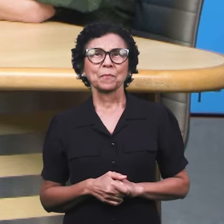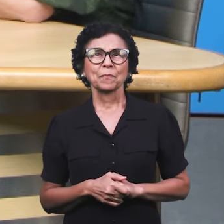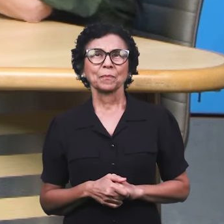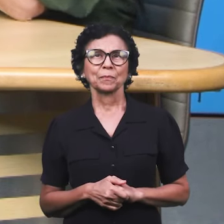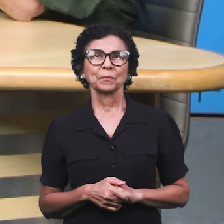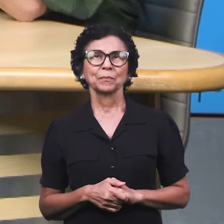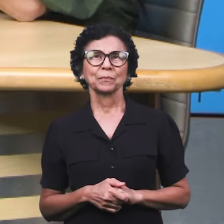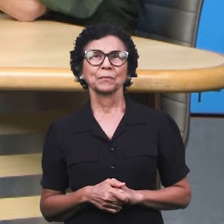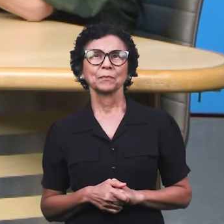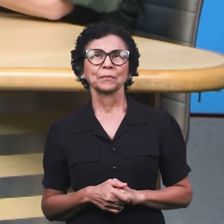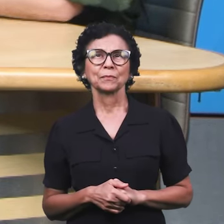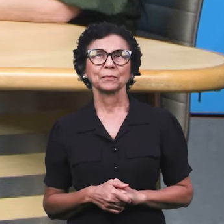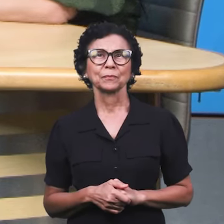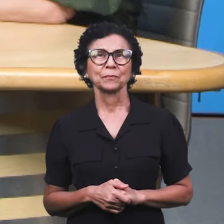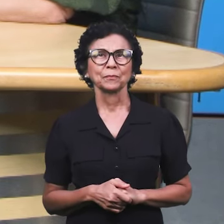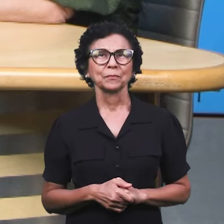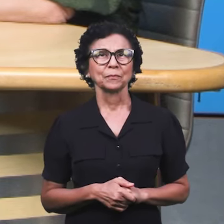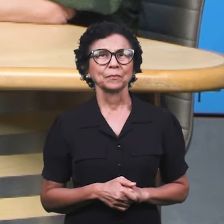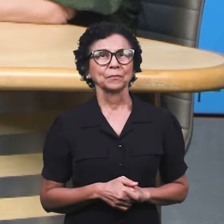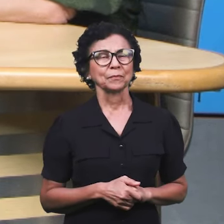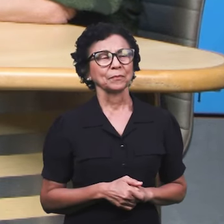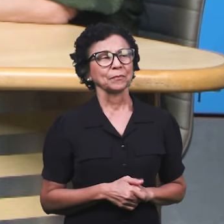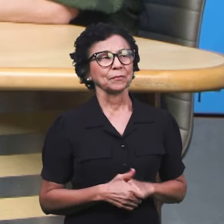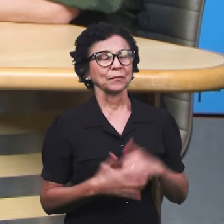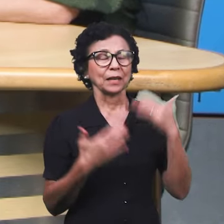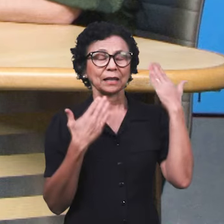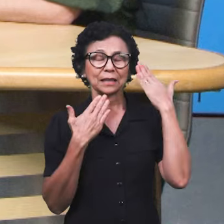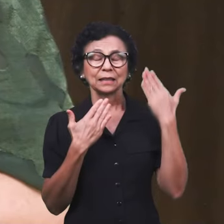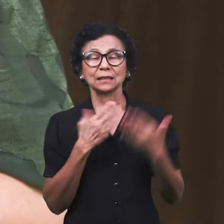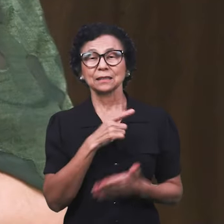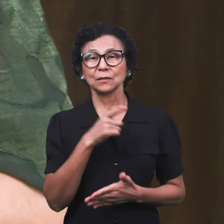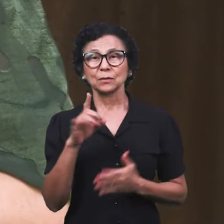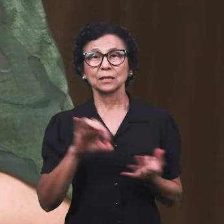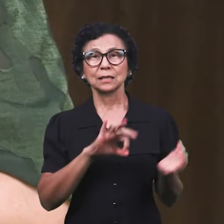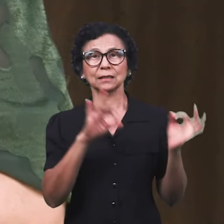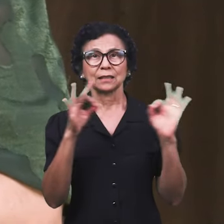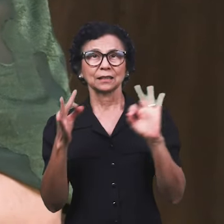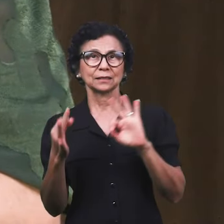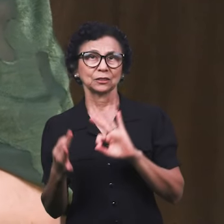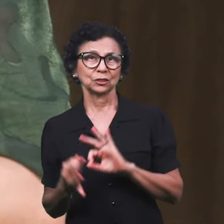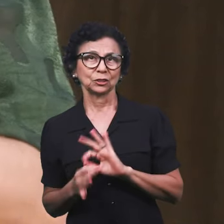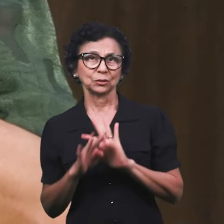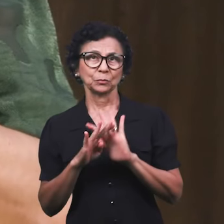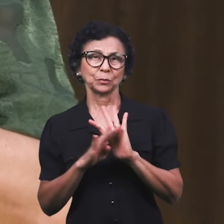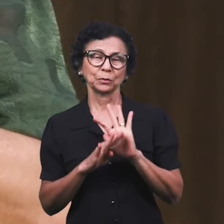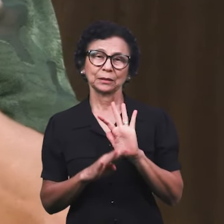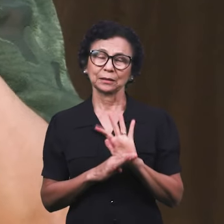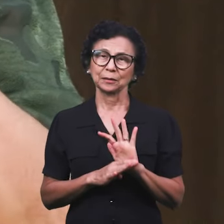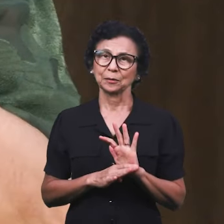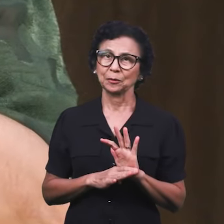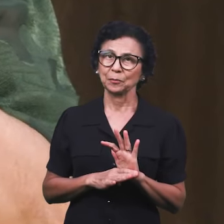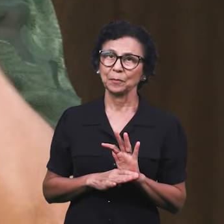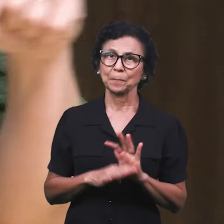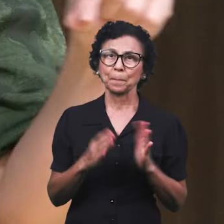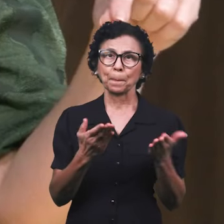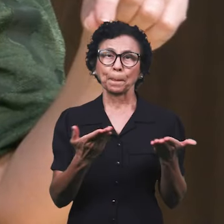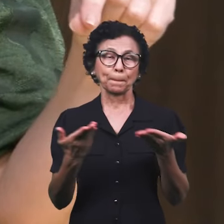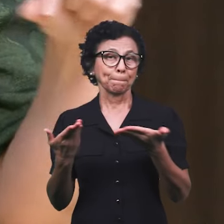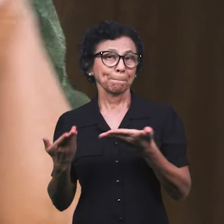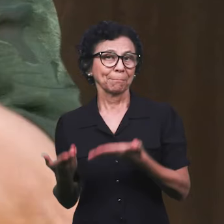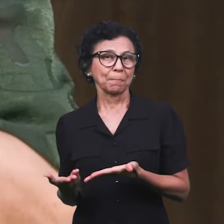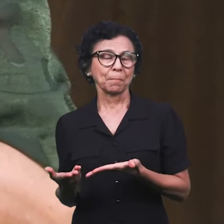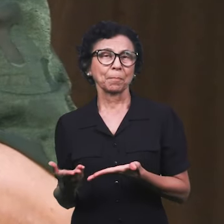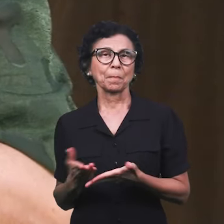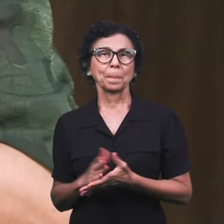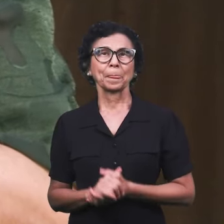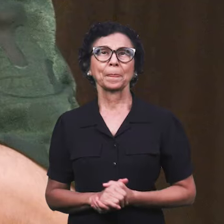Obrigada. Agradeço também a você, telespectador, que tem nos assistido. Convido vocês se